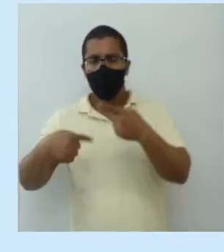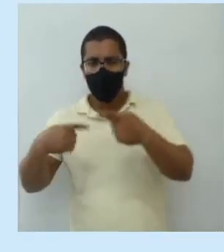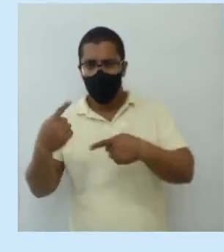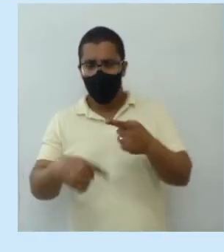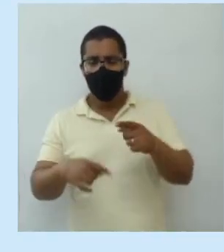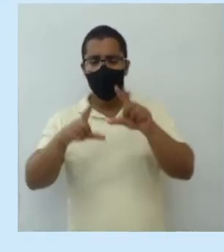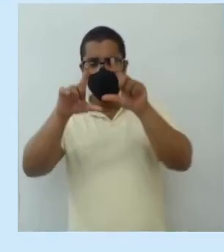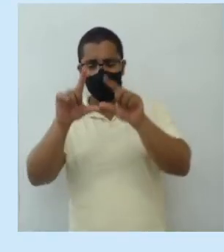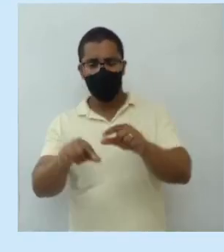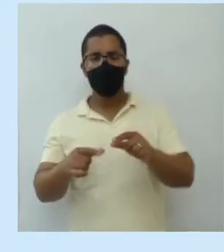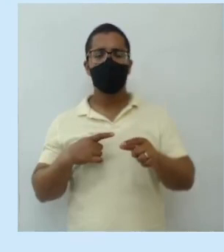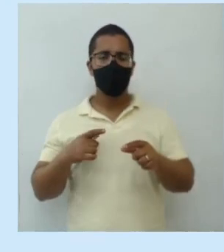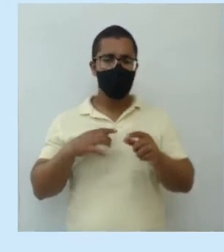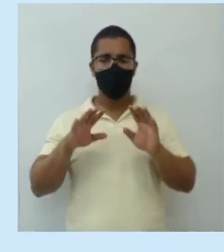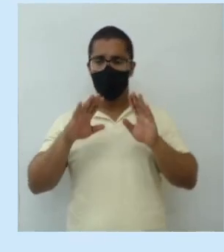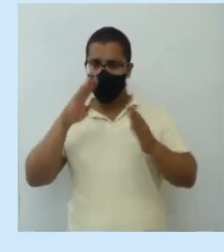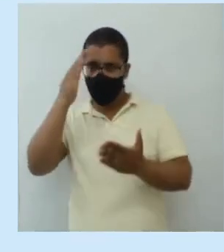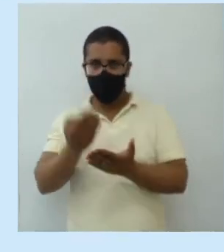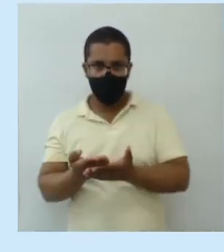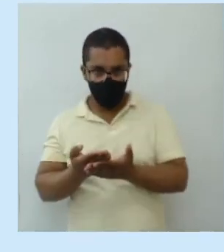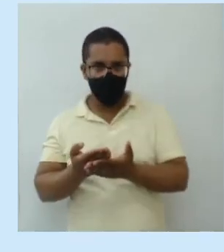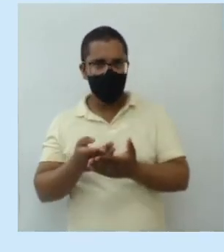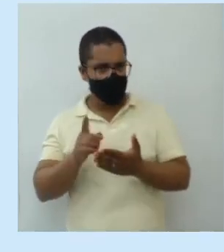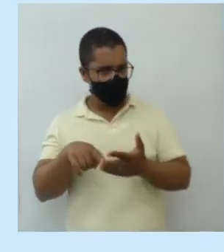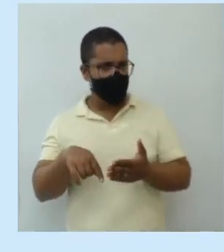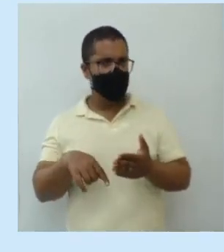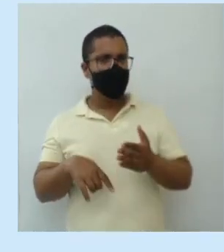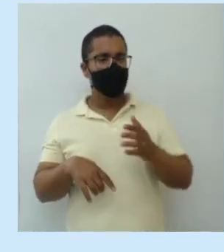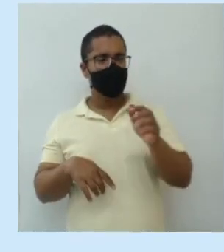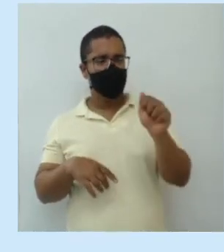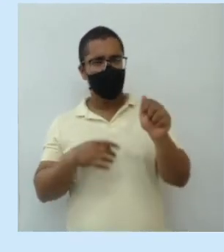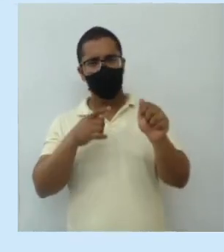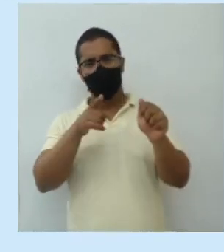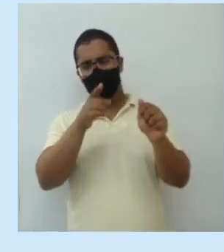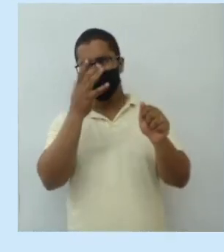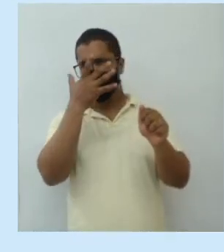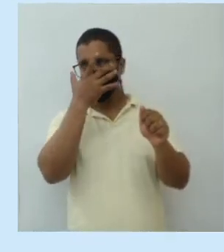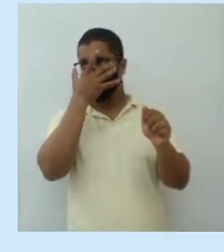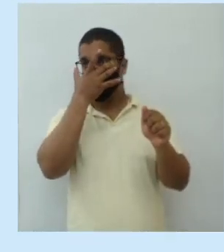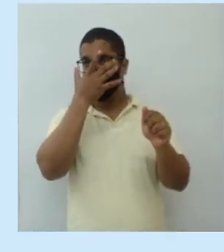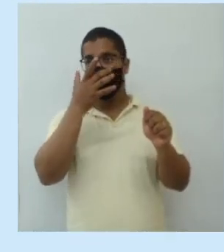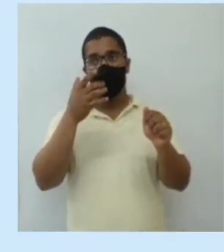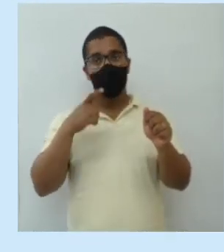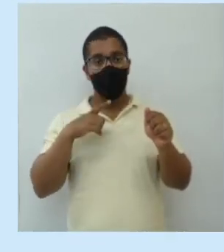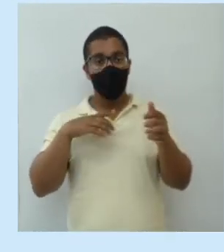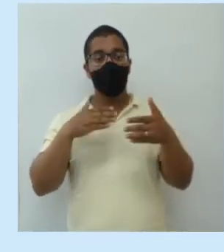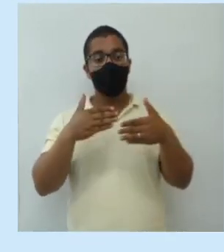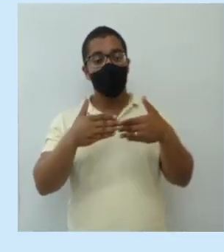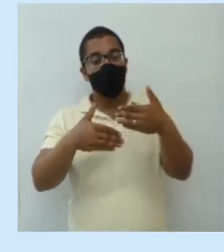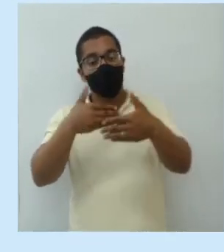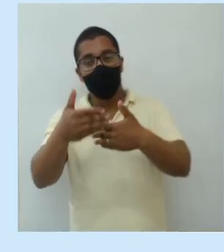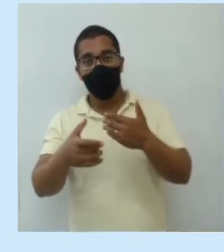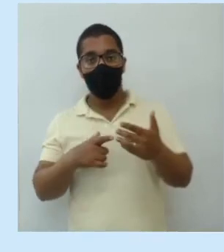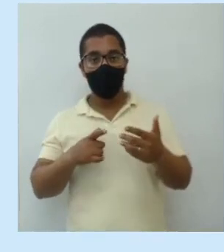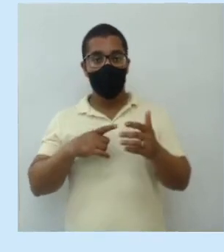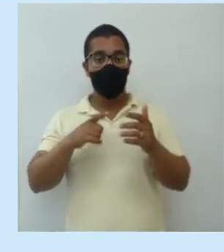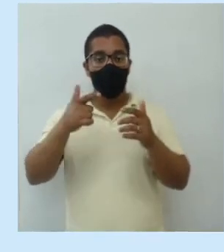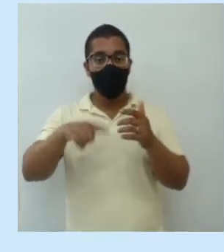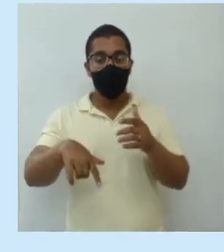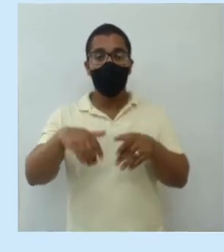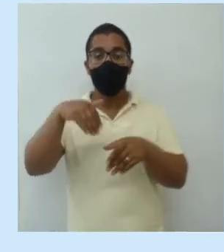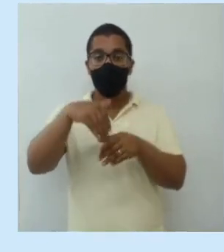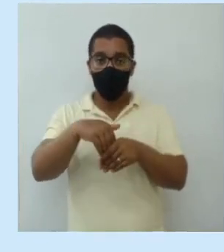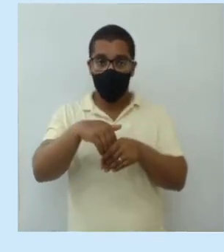então criados, certo? Daí você já pode parar, né? O contrário, no processo de redemocratização, você vai